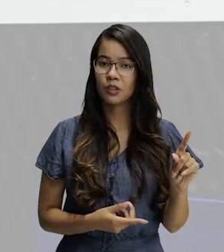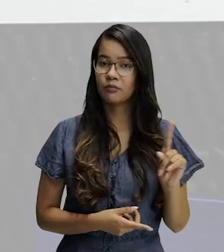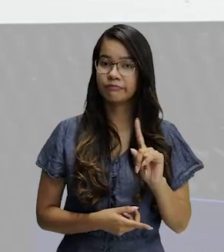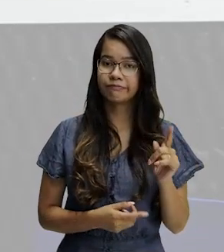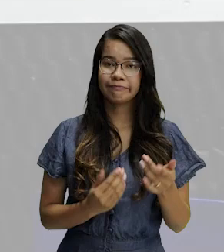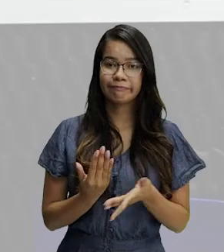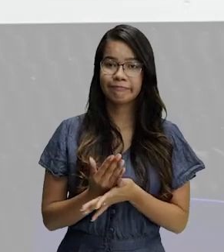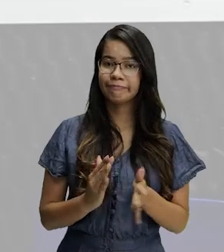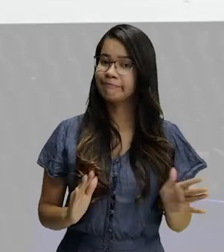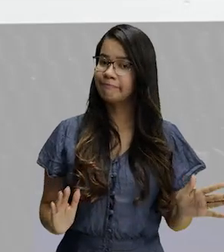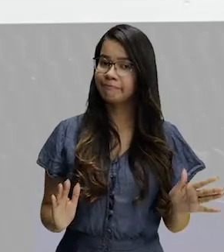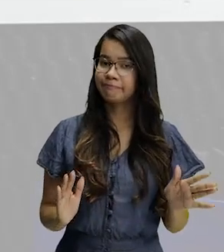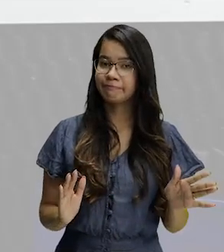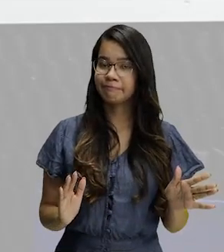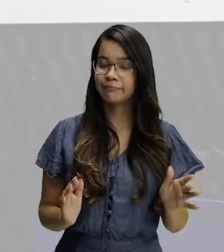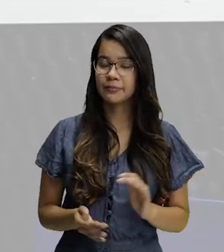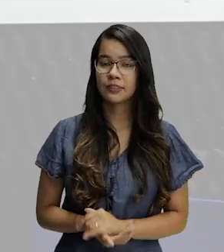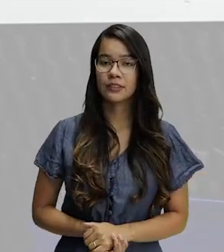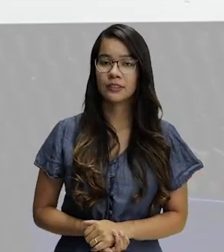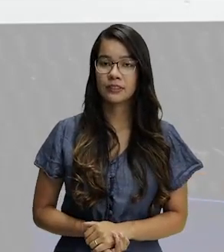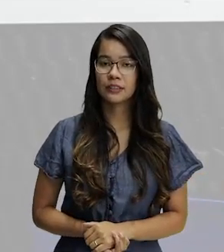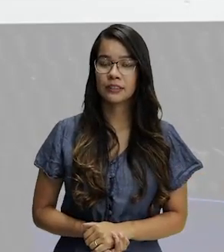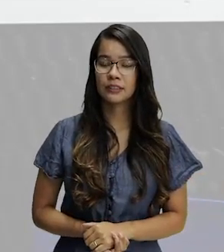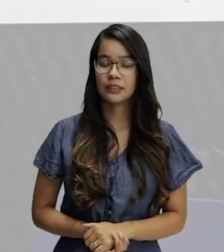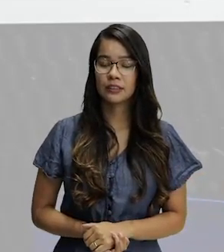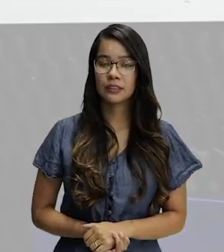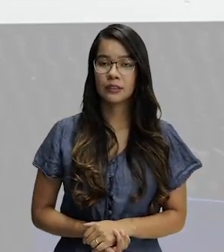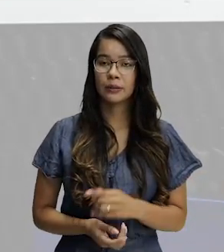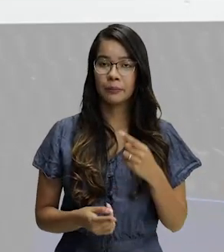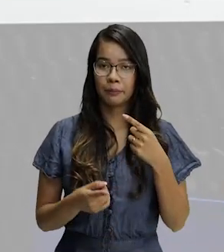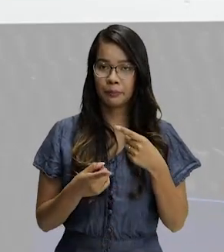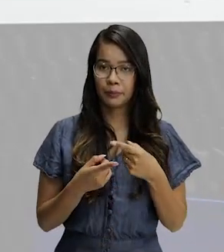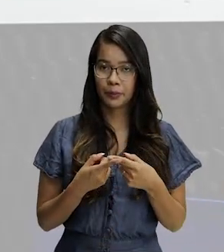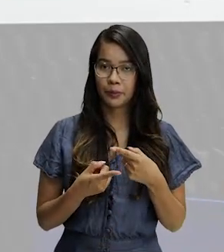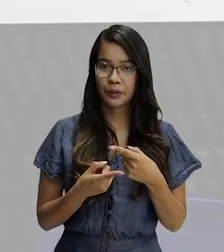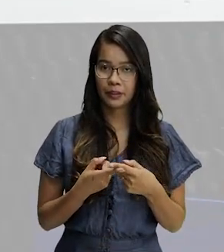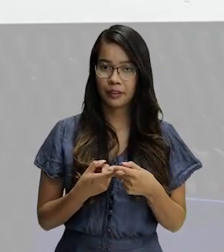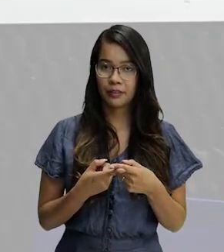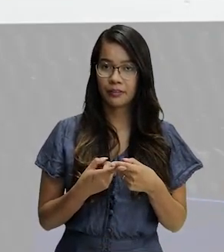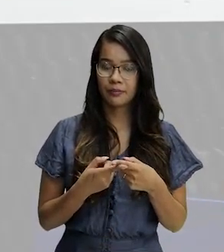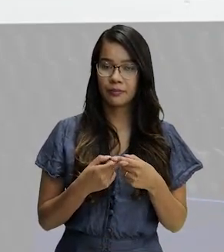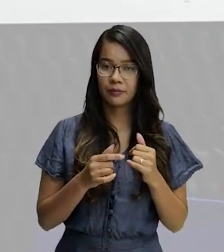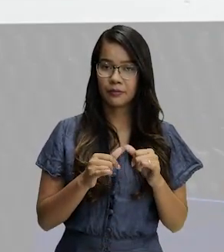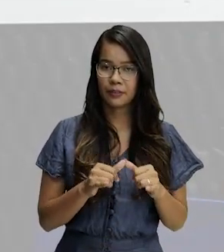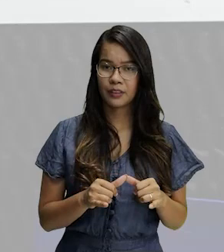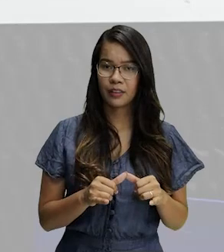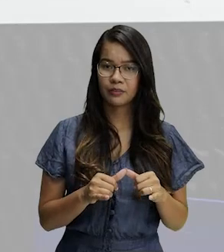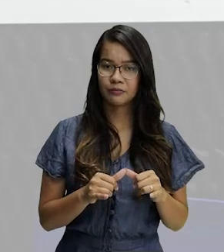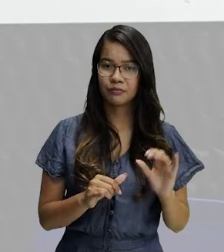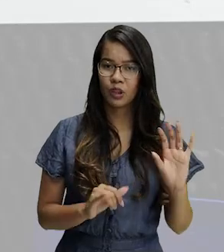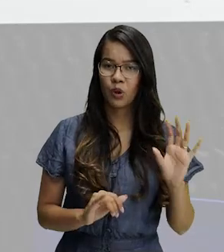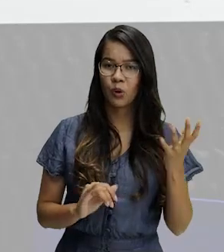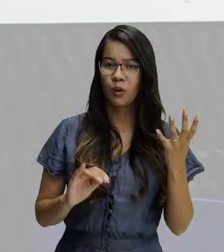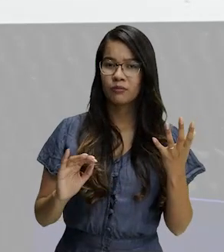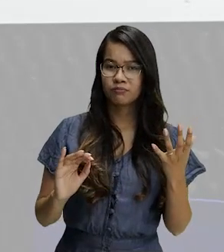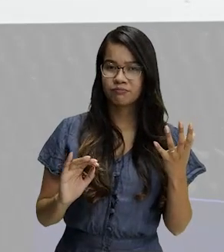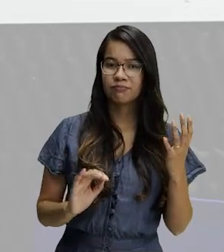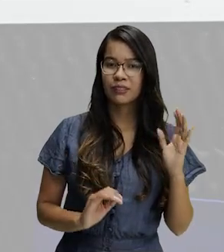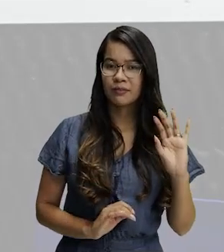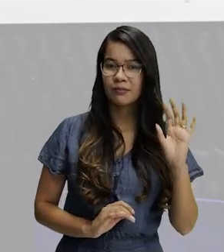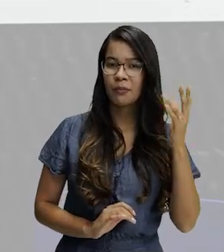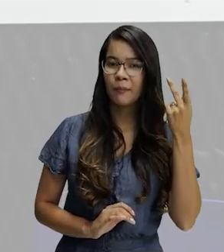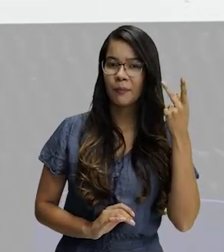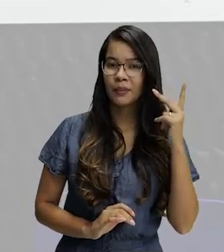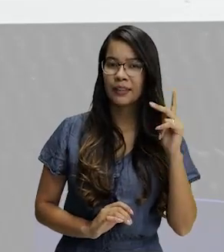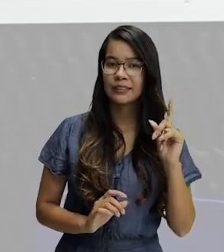Mundial ela deixou, na verdade, fissuras, brechas, para que se tivesse